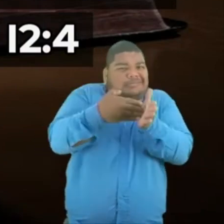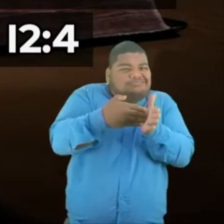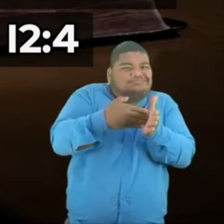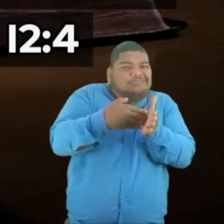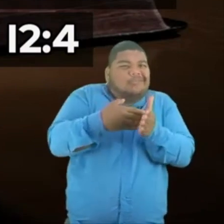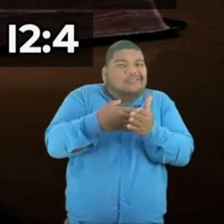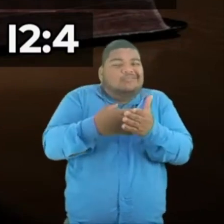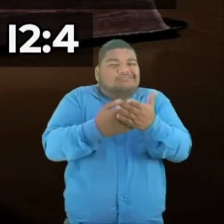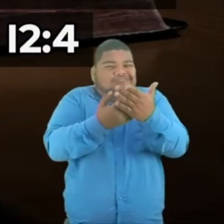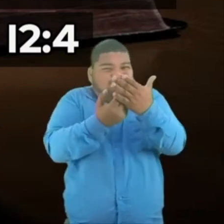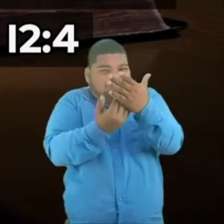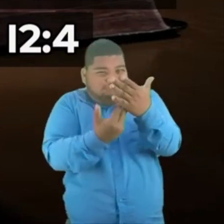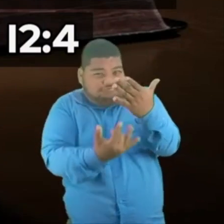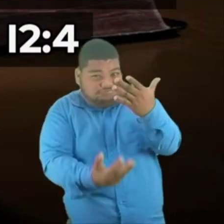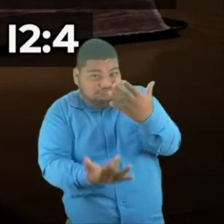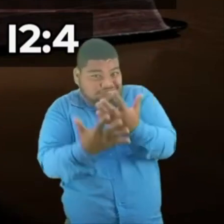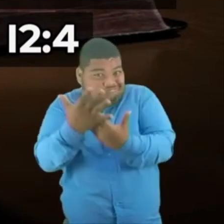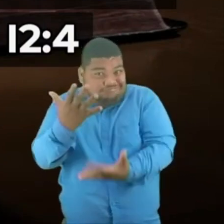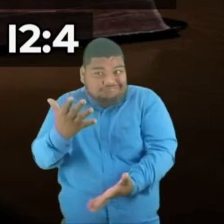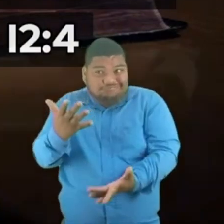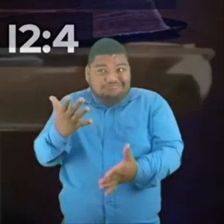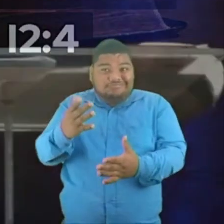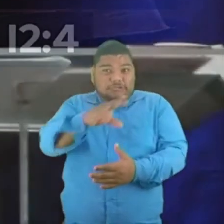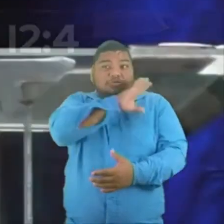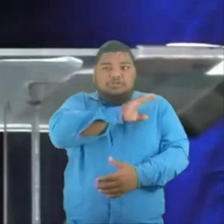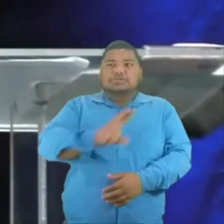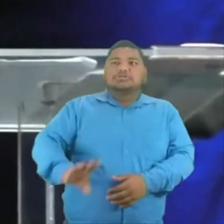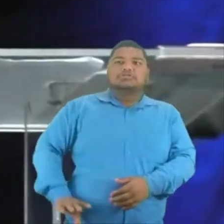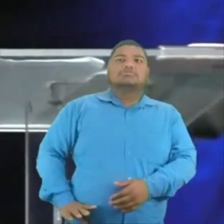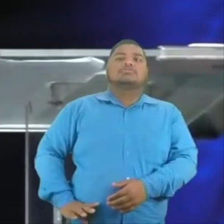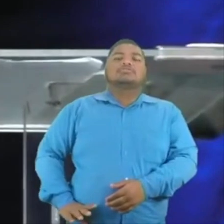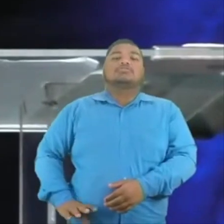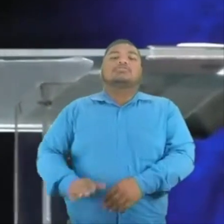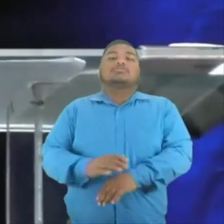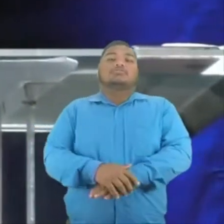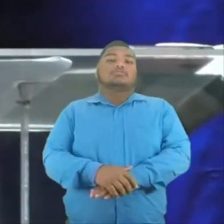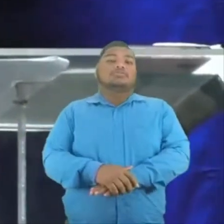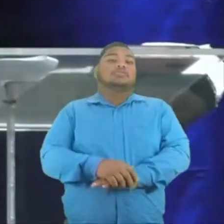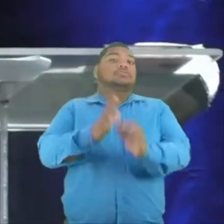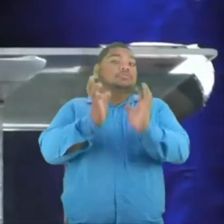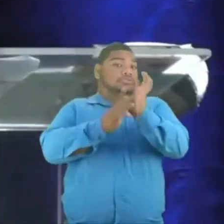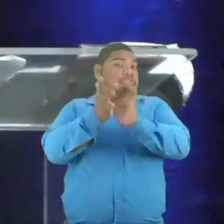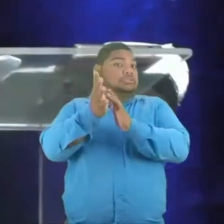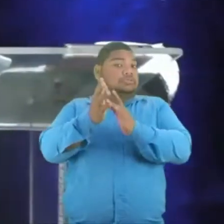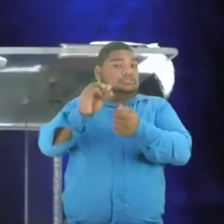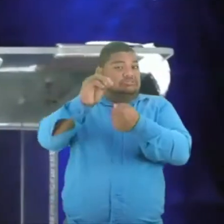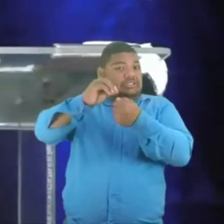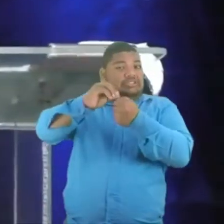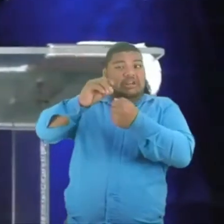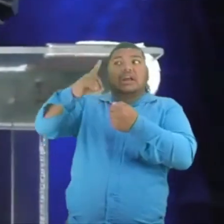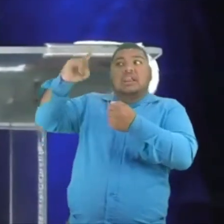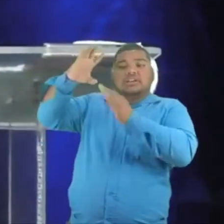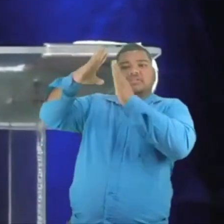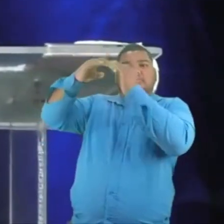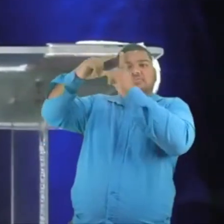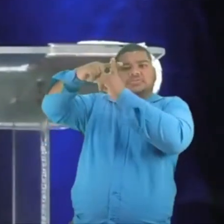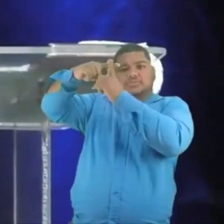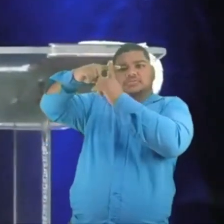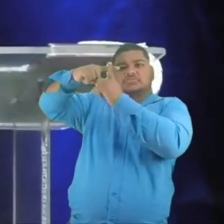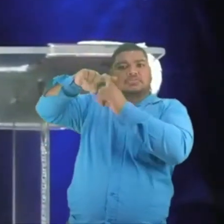derramar o próprio sangue. Cristianismo tem a ver com o que Jesus fez naquela cruz por